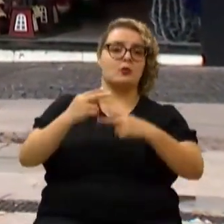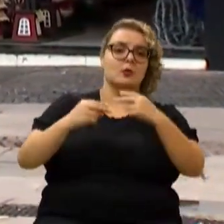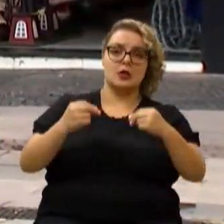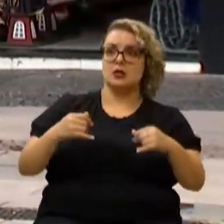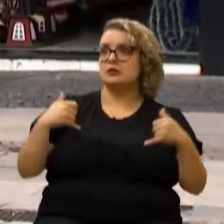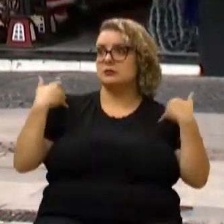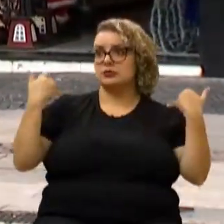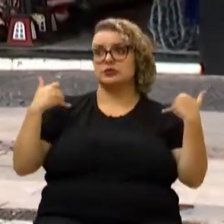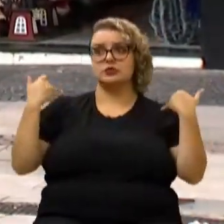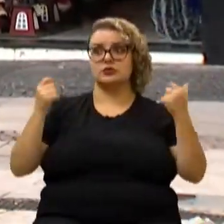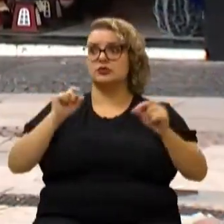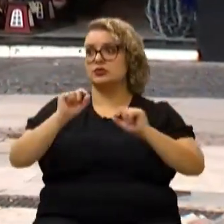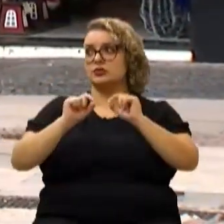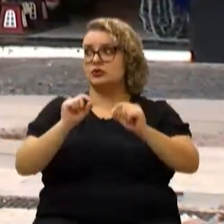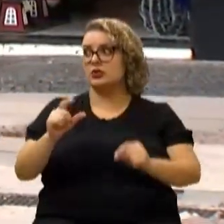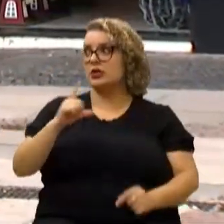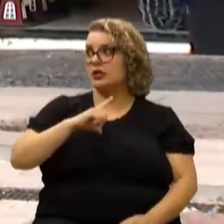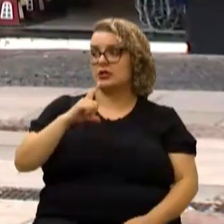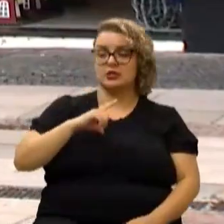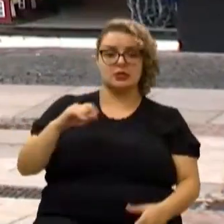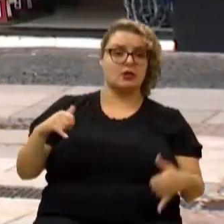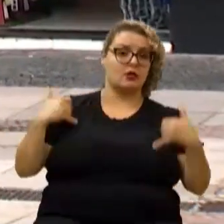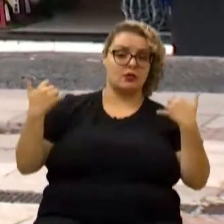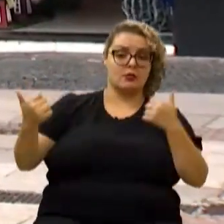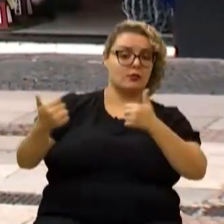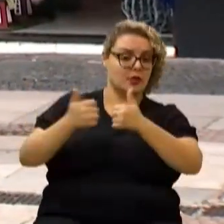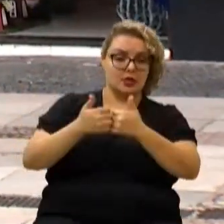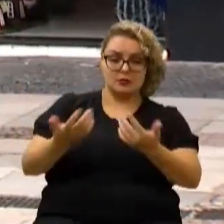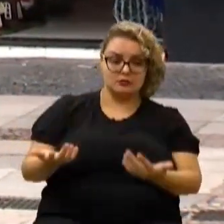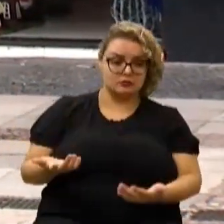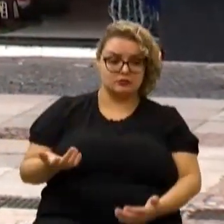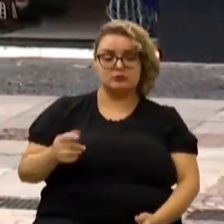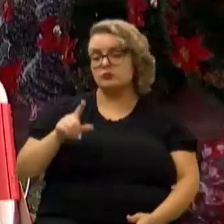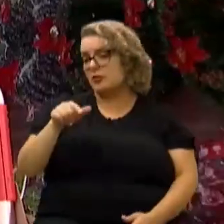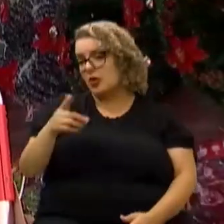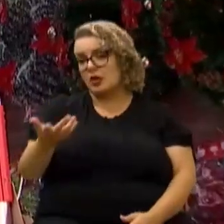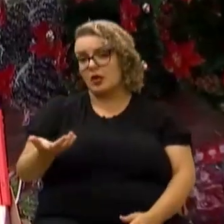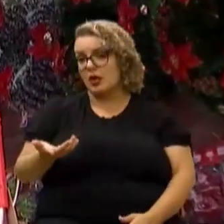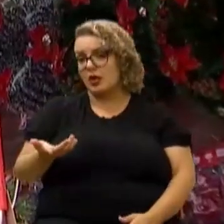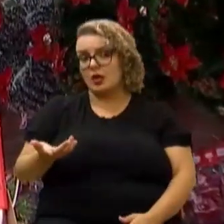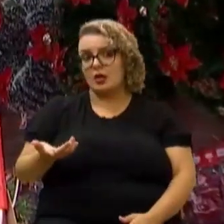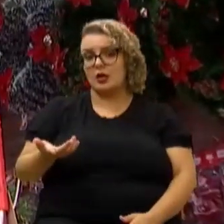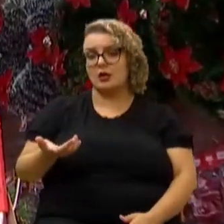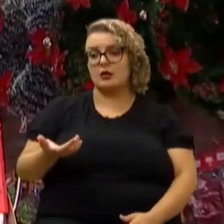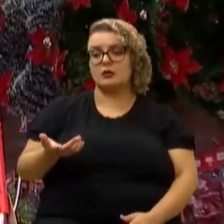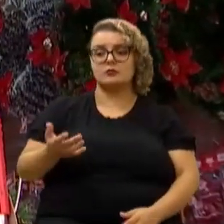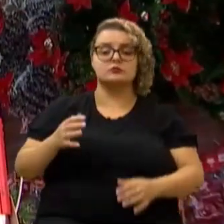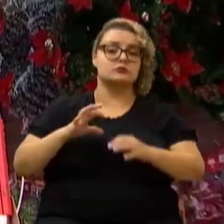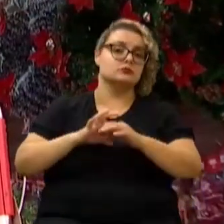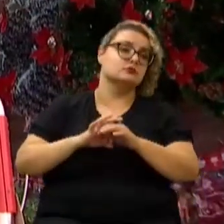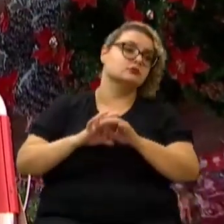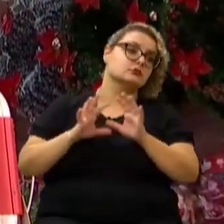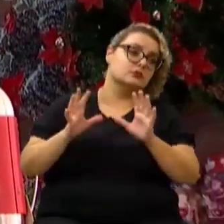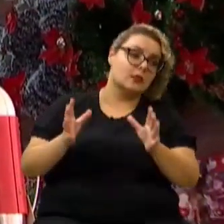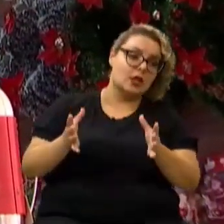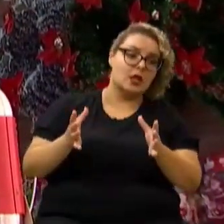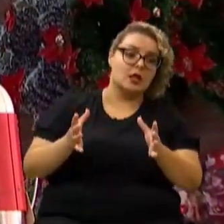ou até mesmo os presentes de aniversário de quem tem um aniversário próximo, é uma questão de